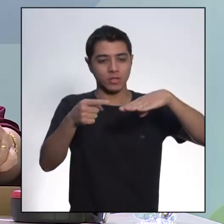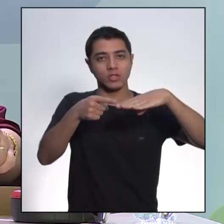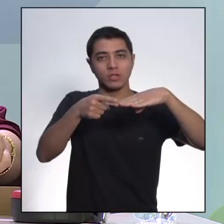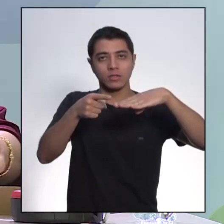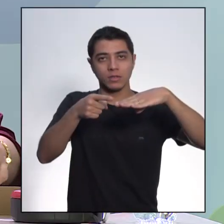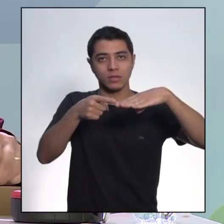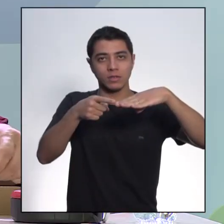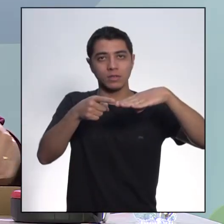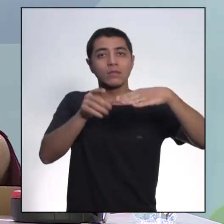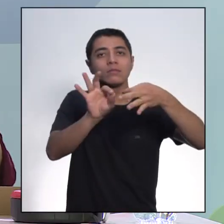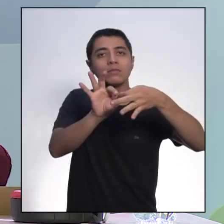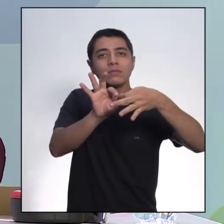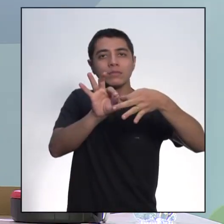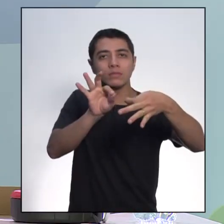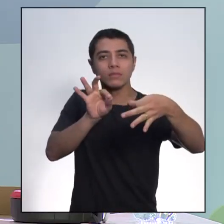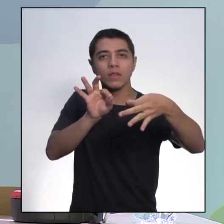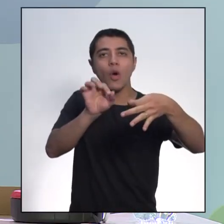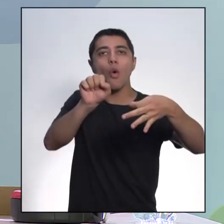meio.